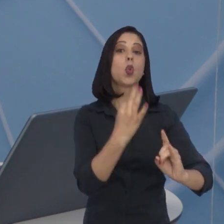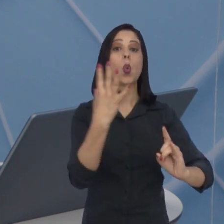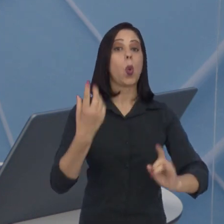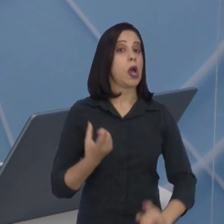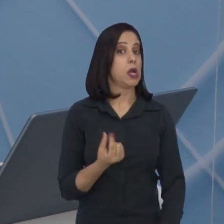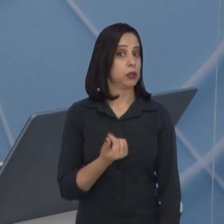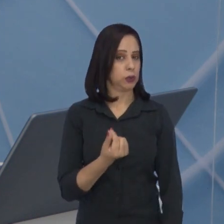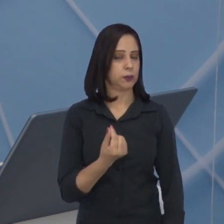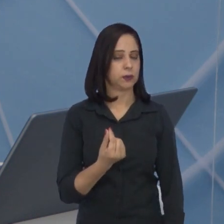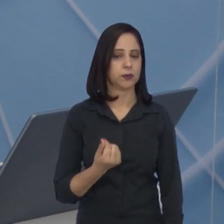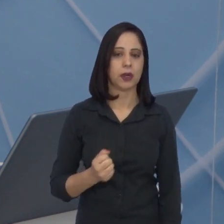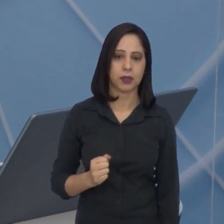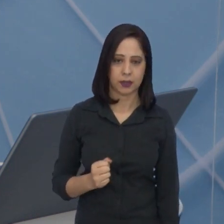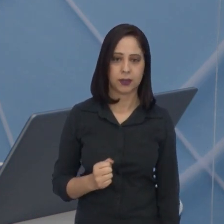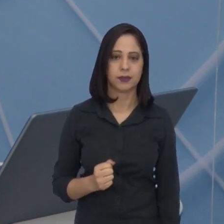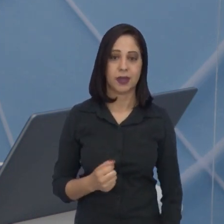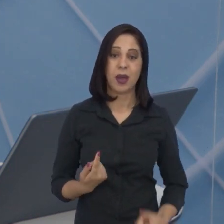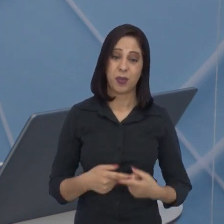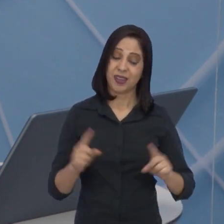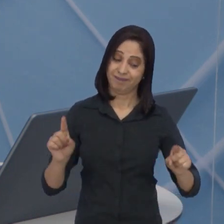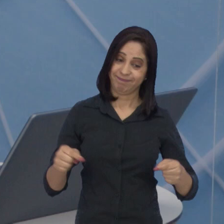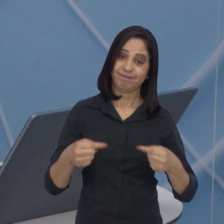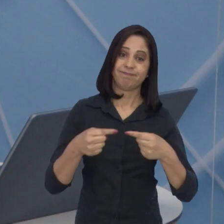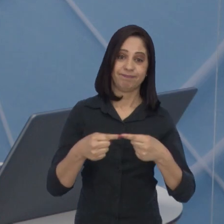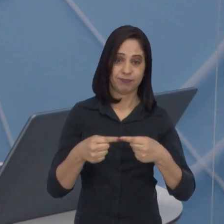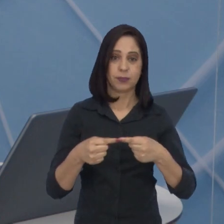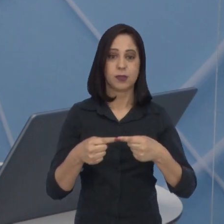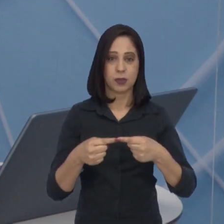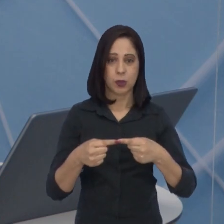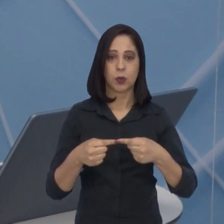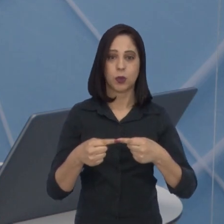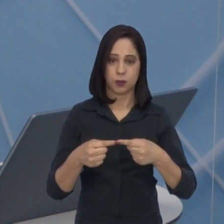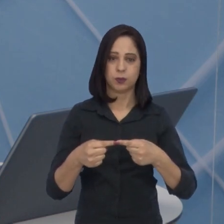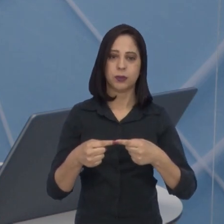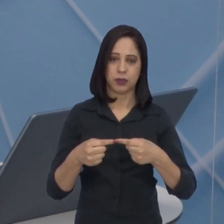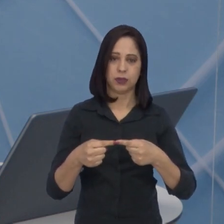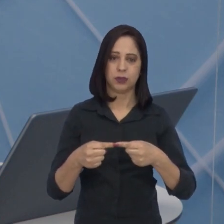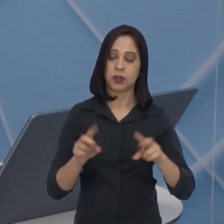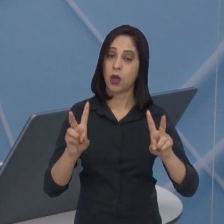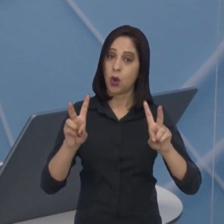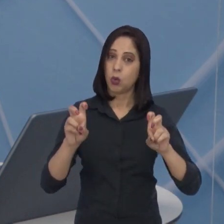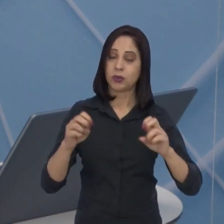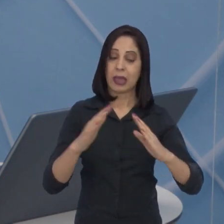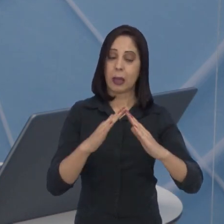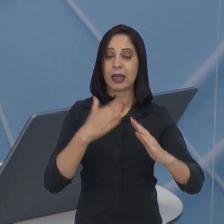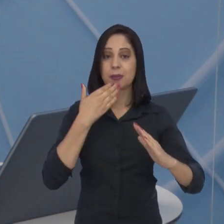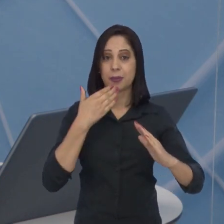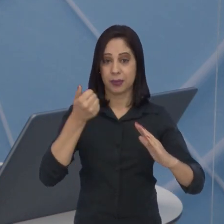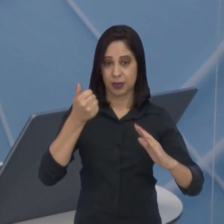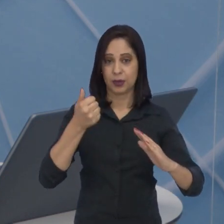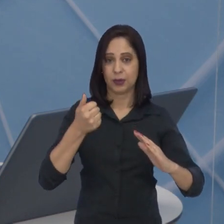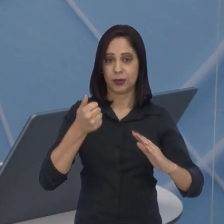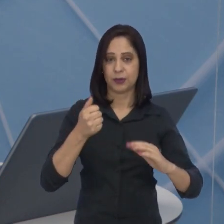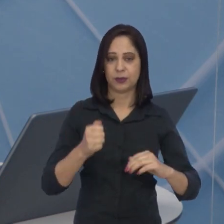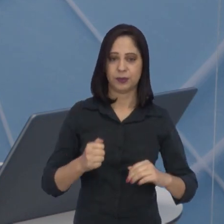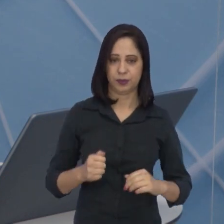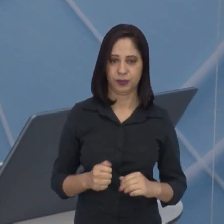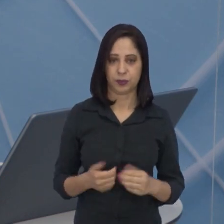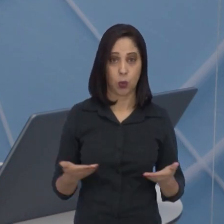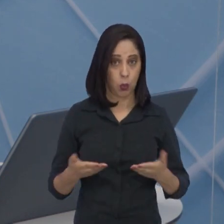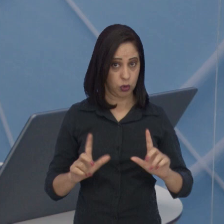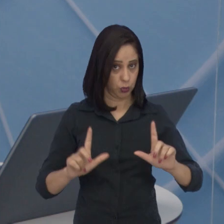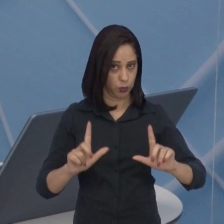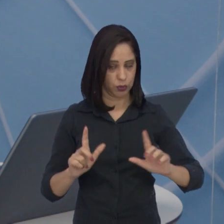a ver, né, com acaba sendo distinto da questão das melhorias habitacionais, né, que a gente tem falado hoje